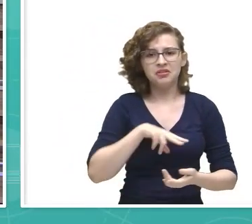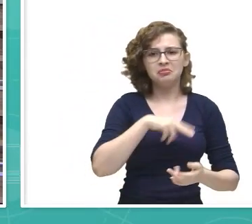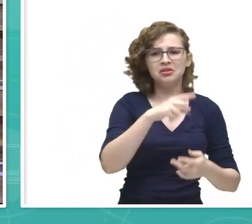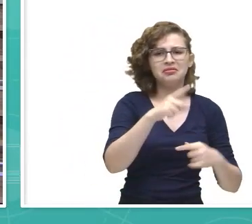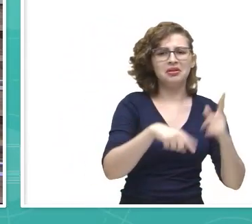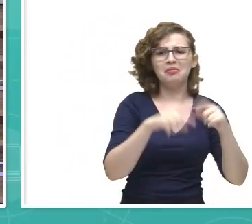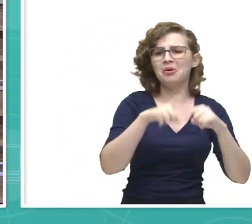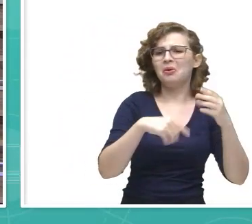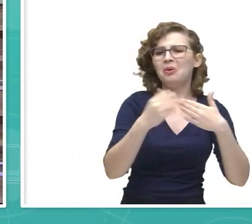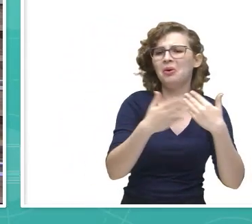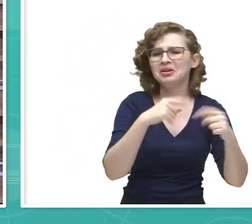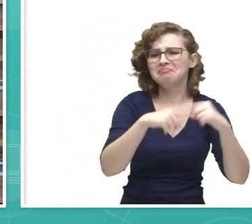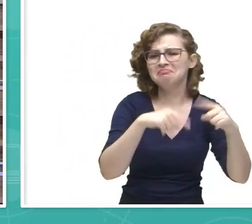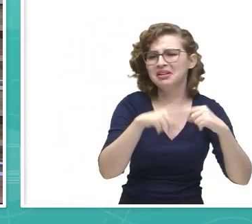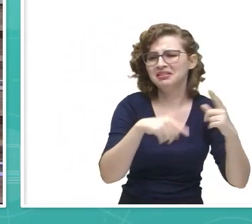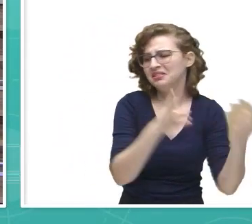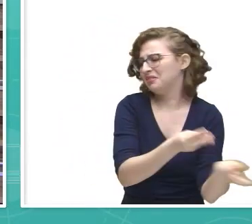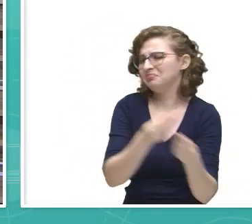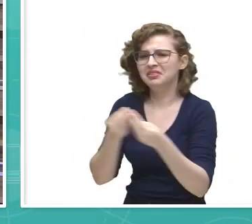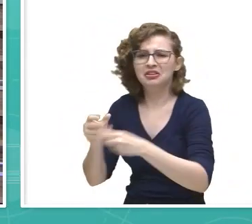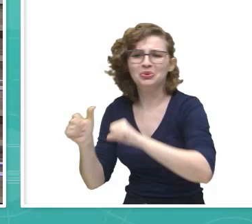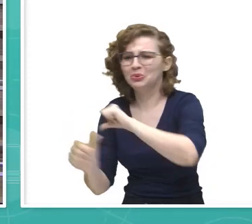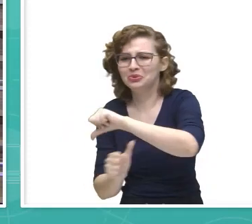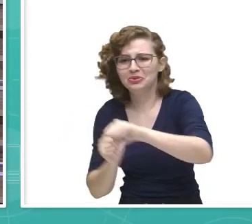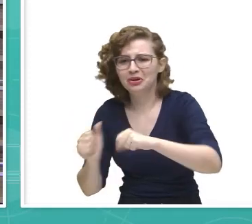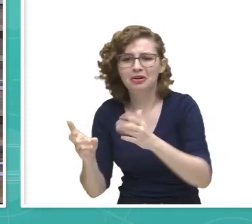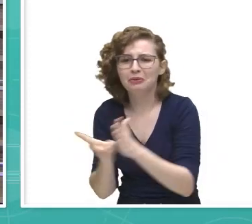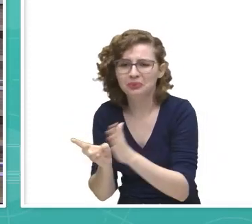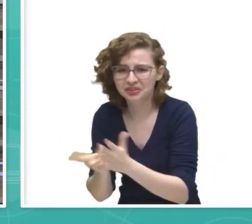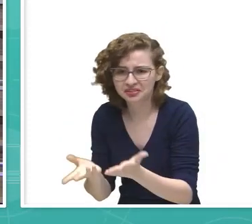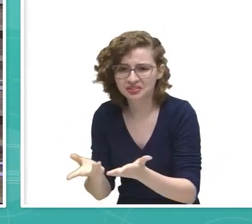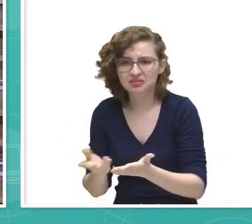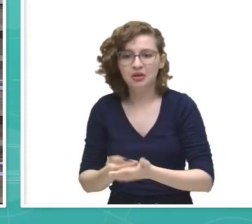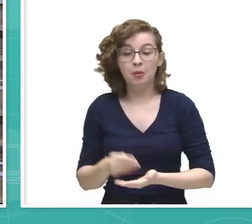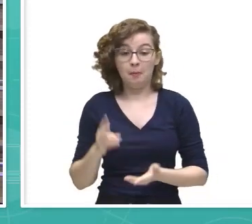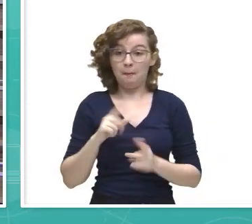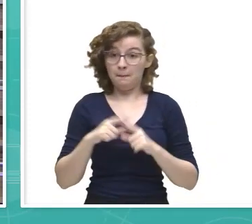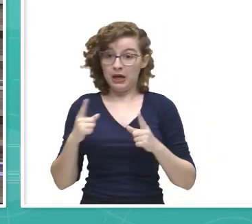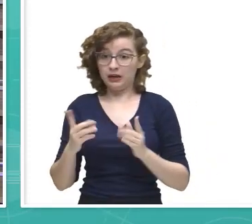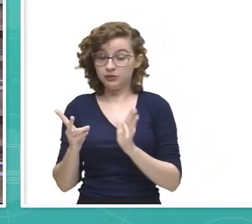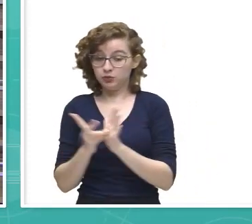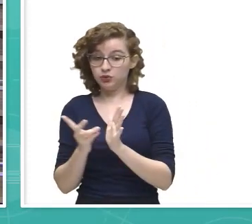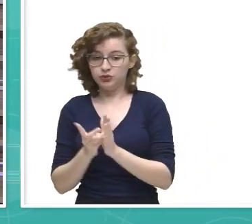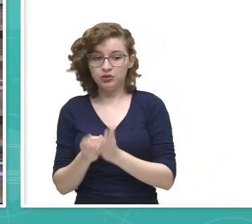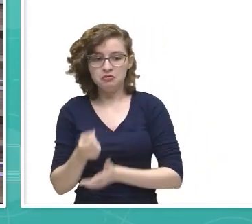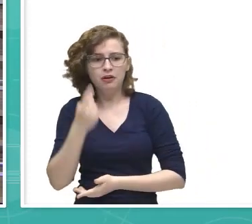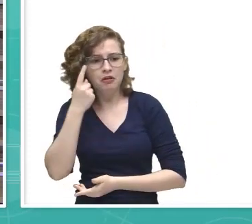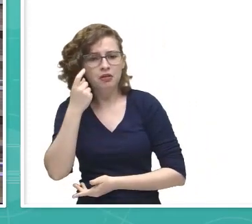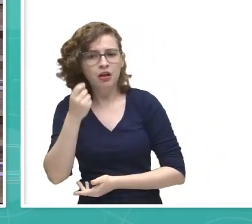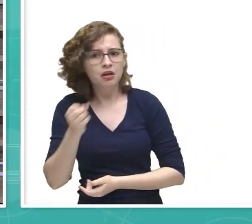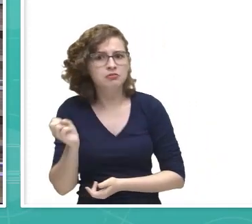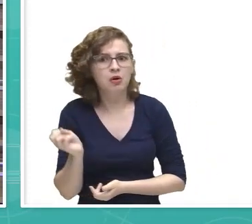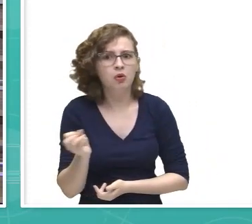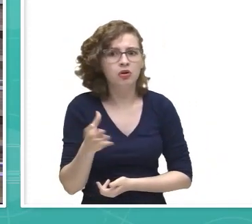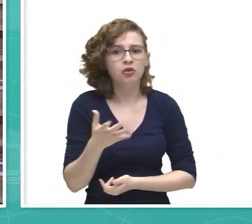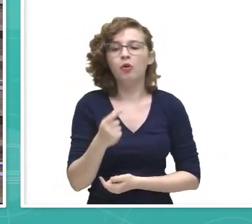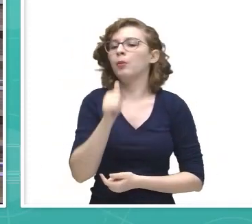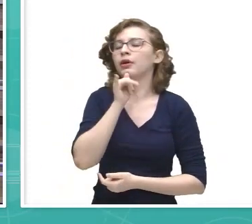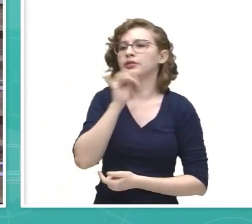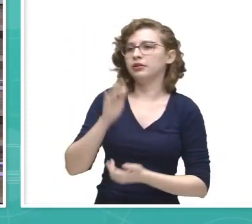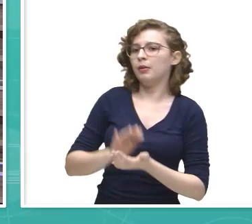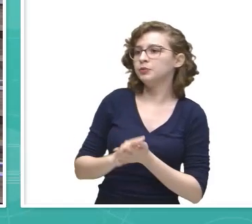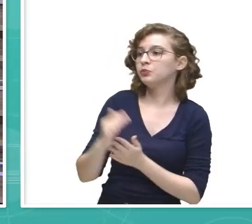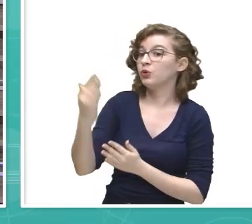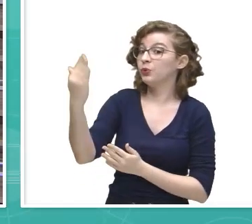que os portugueses ofereciam e que o índio, no primeiro momento, não conhecia e não tinha. O exemplo é um espelho, um